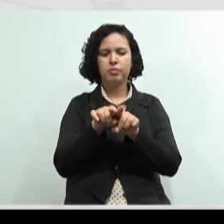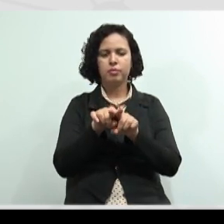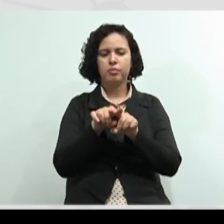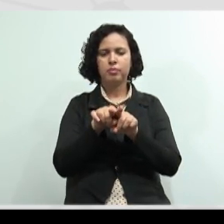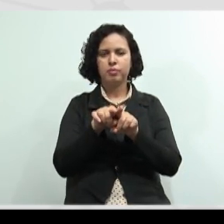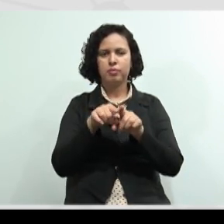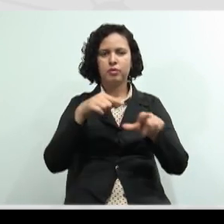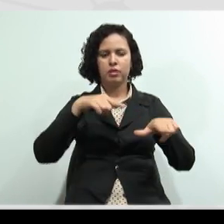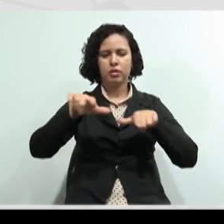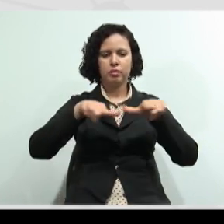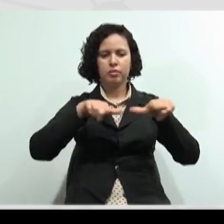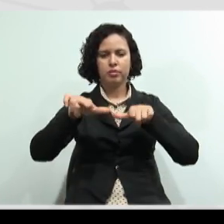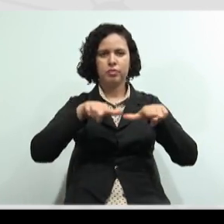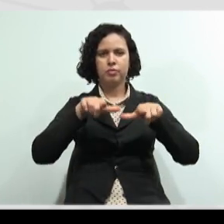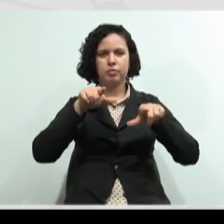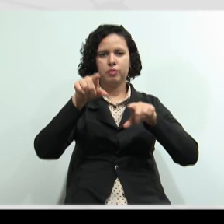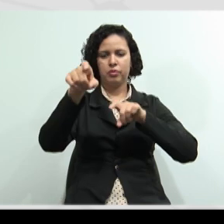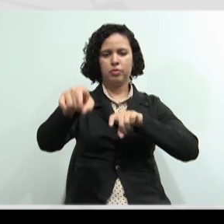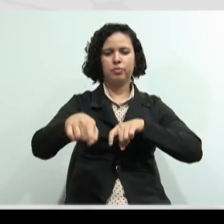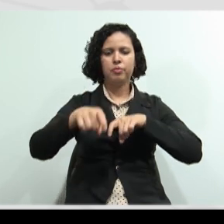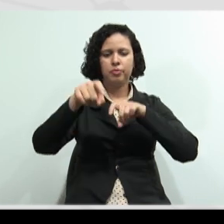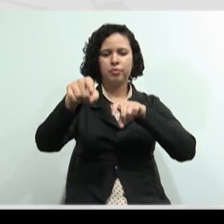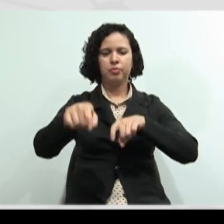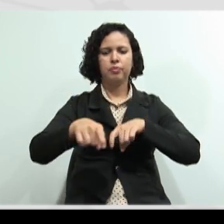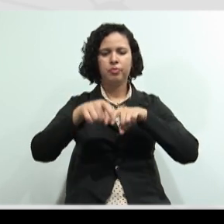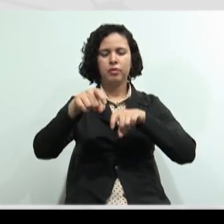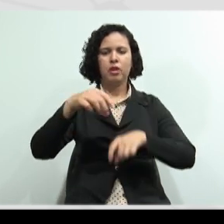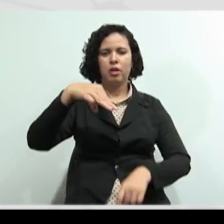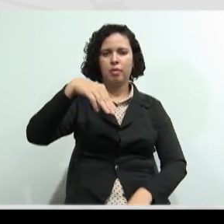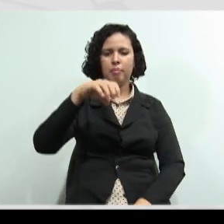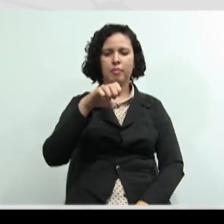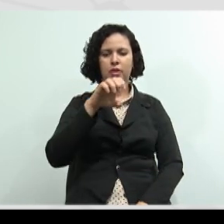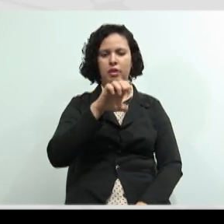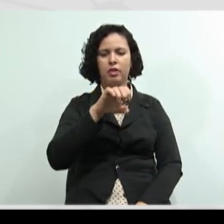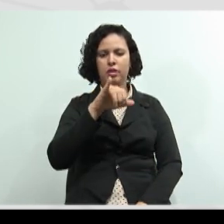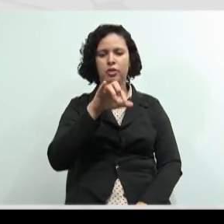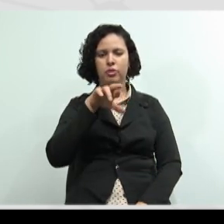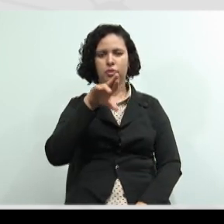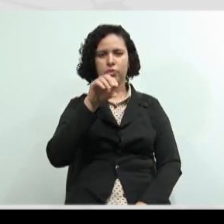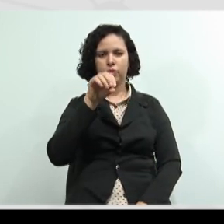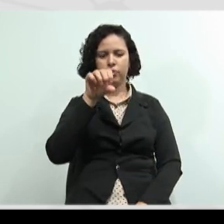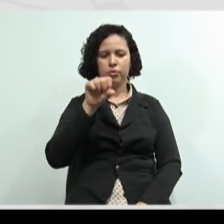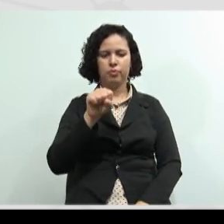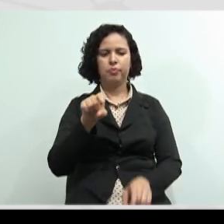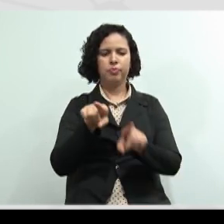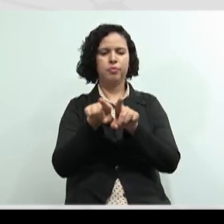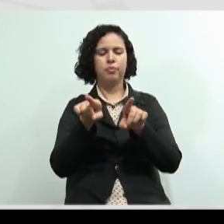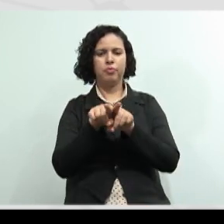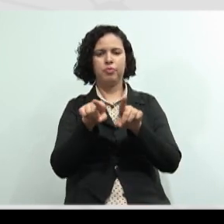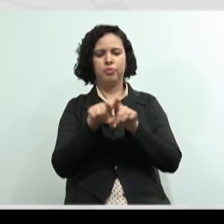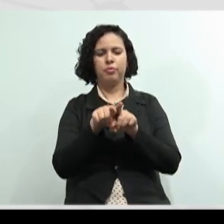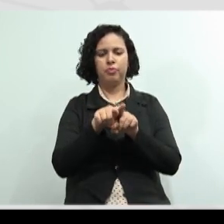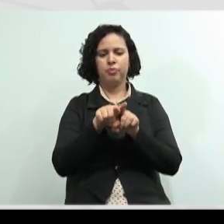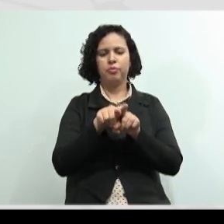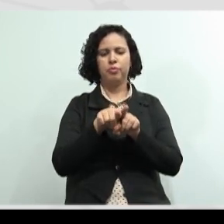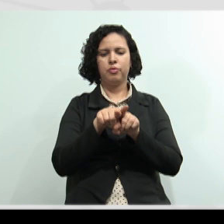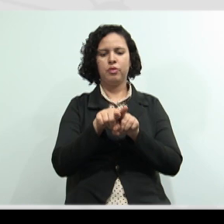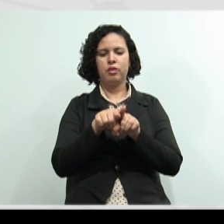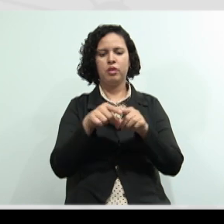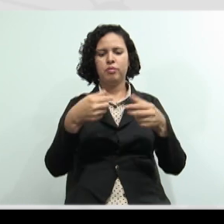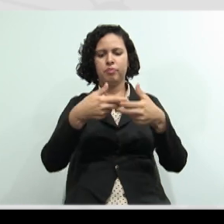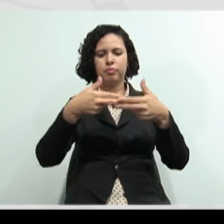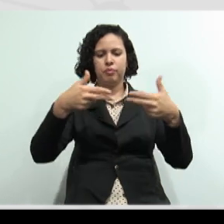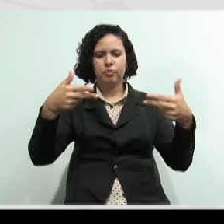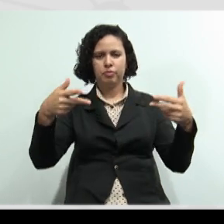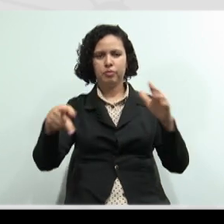produtores, trabalhadores rurais, meeiros, lavradores e outros atores sociais que antigamente eram